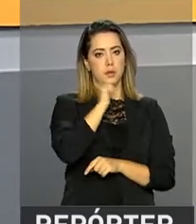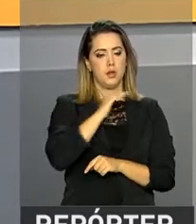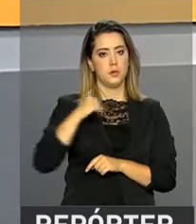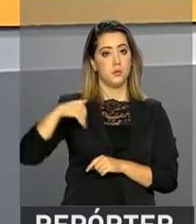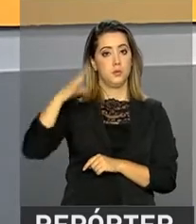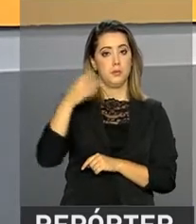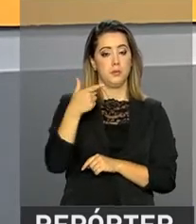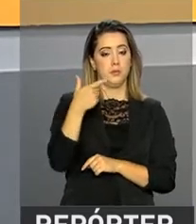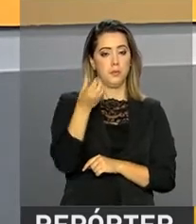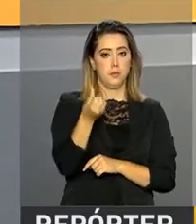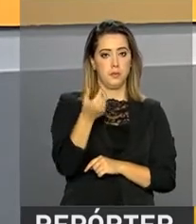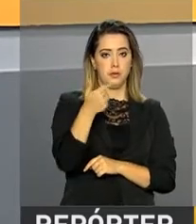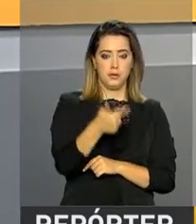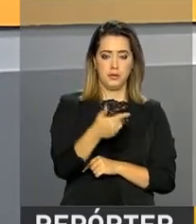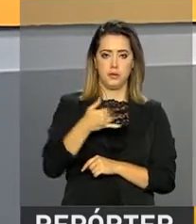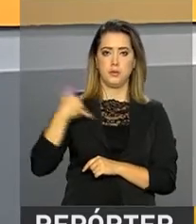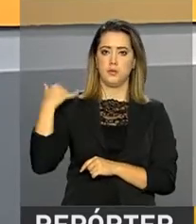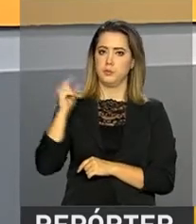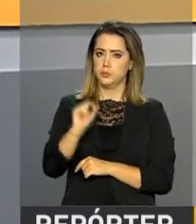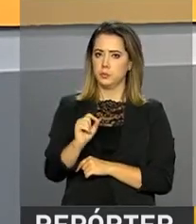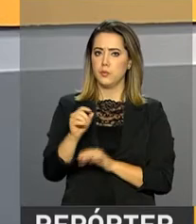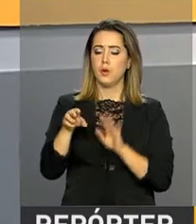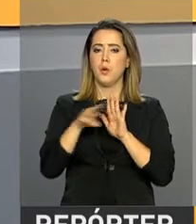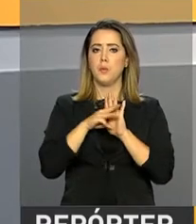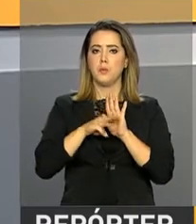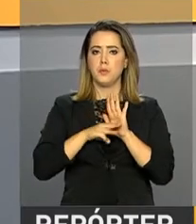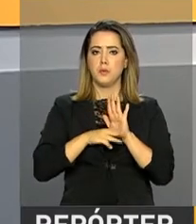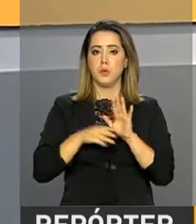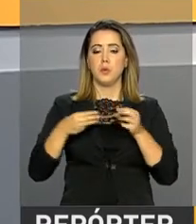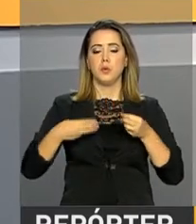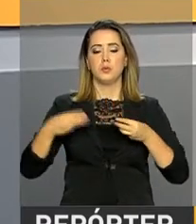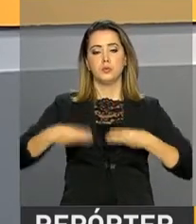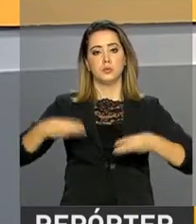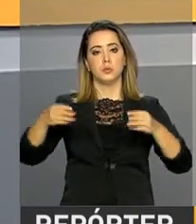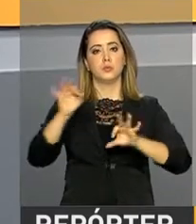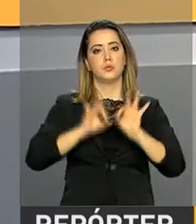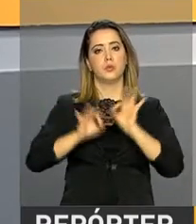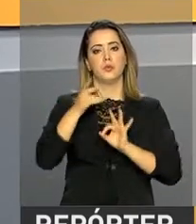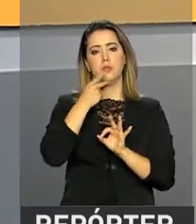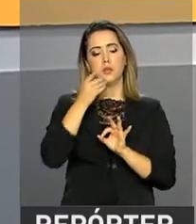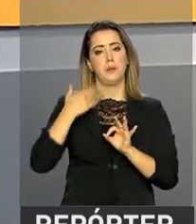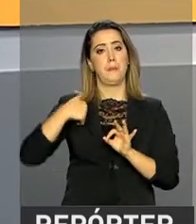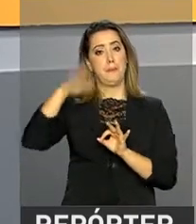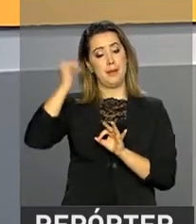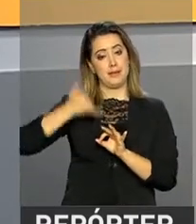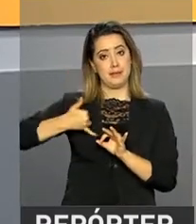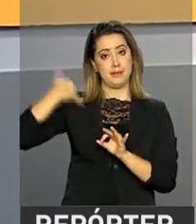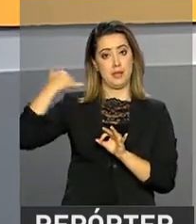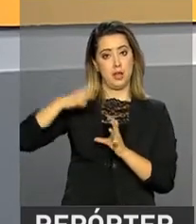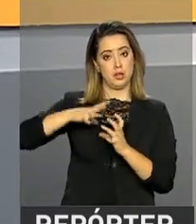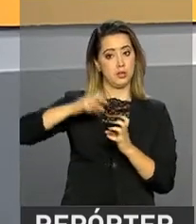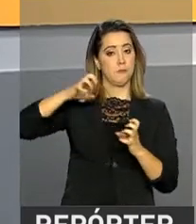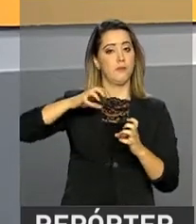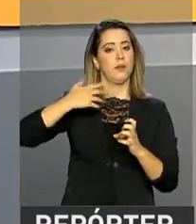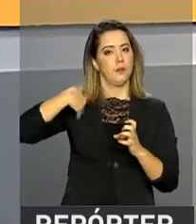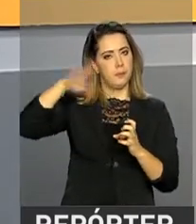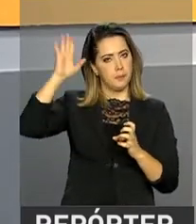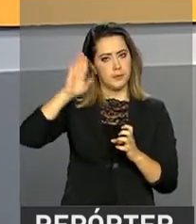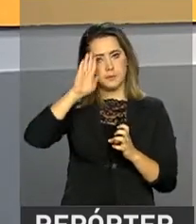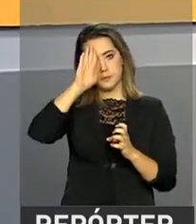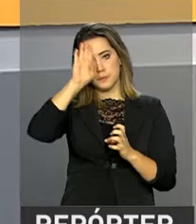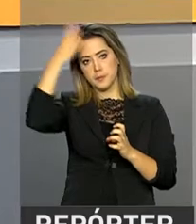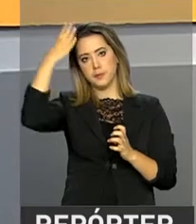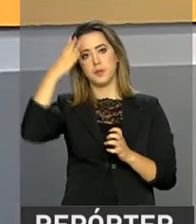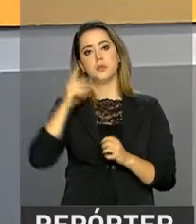62 anos. Segundo o Ministério do Planejamento, a prioridade será para quem tem mais idade. O pagamento começa em